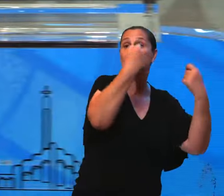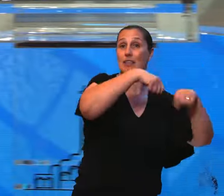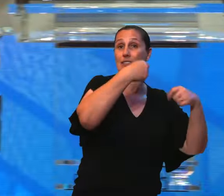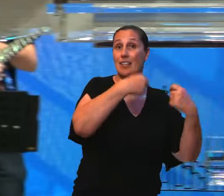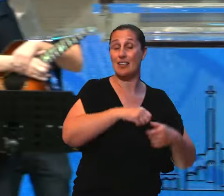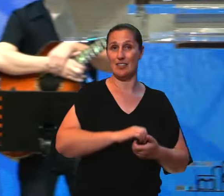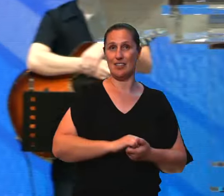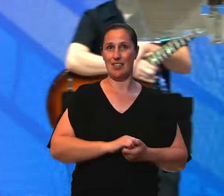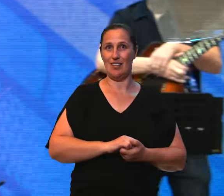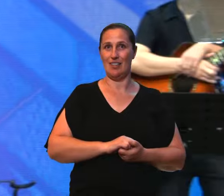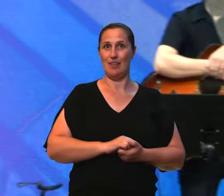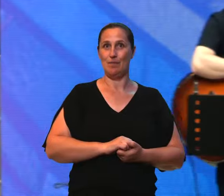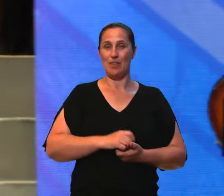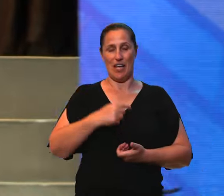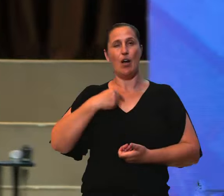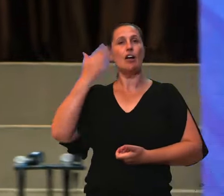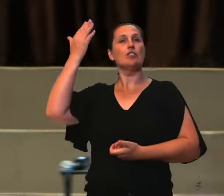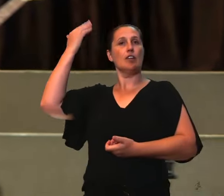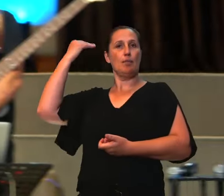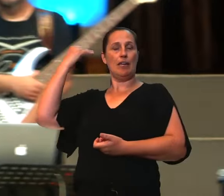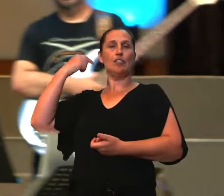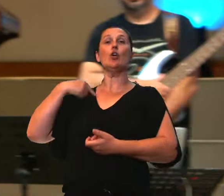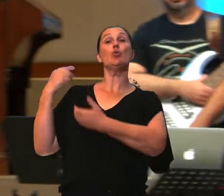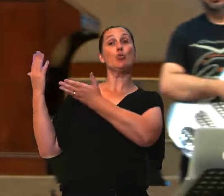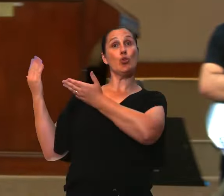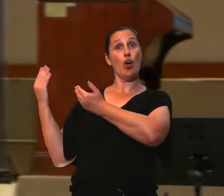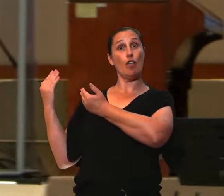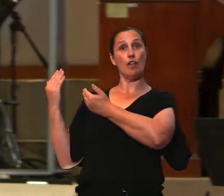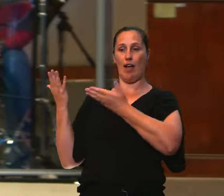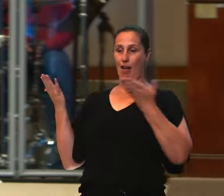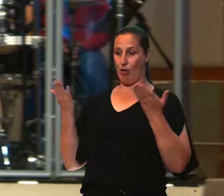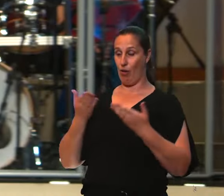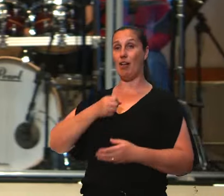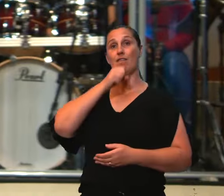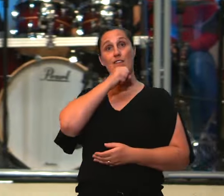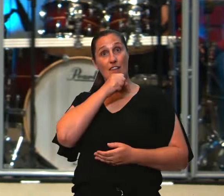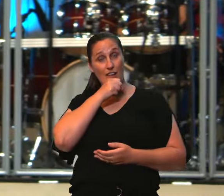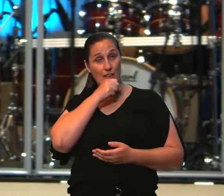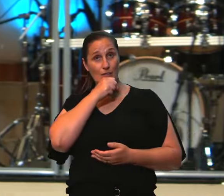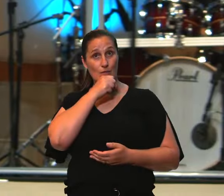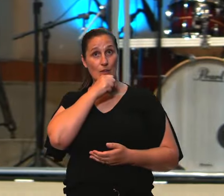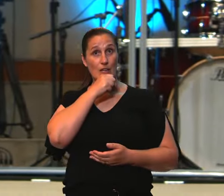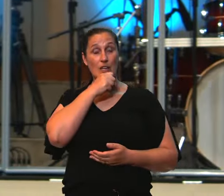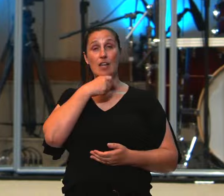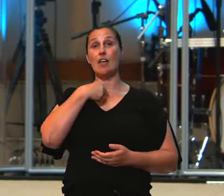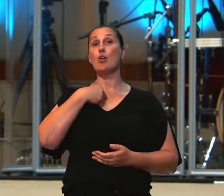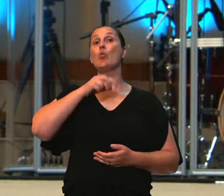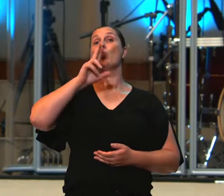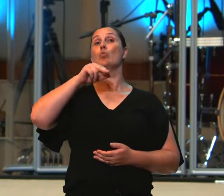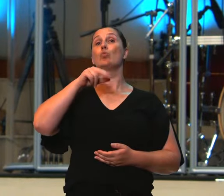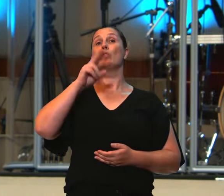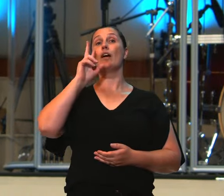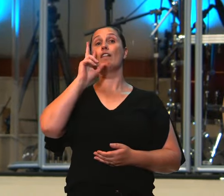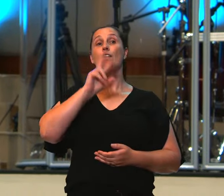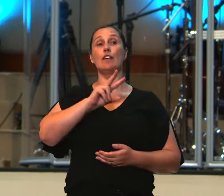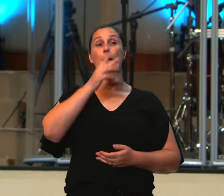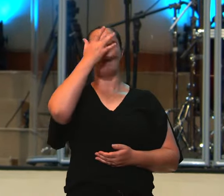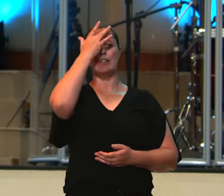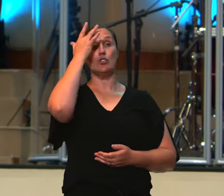respeito fui moço meu caso já sou velho meu caso eu nunca vi um justo